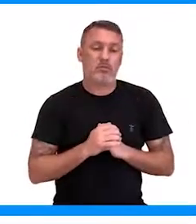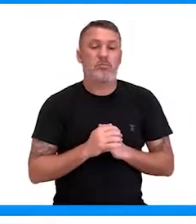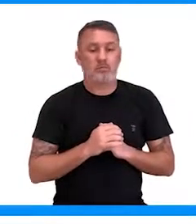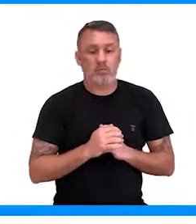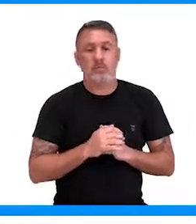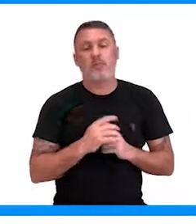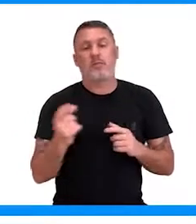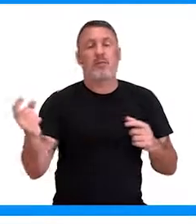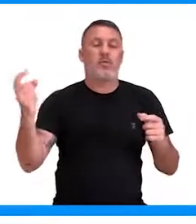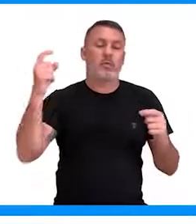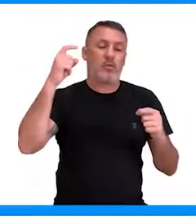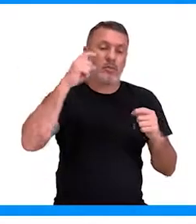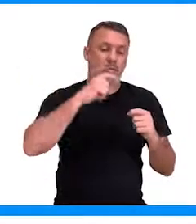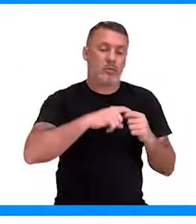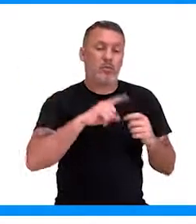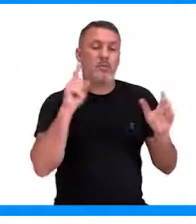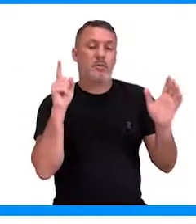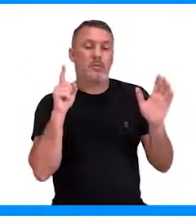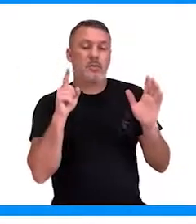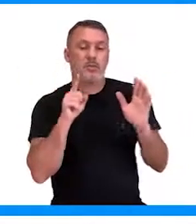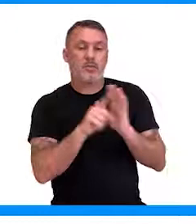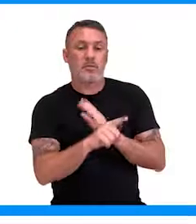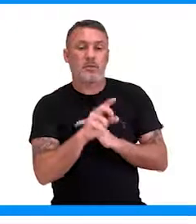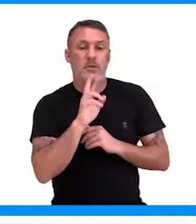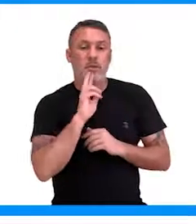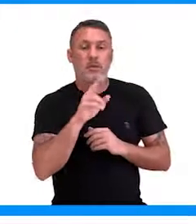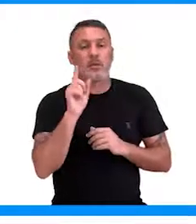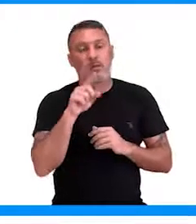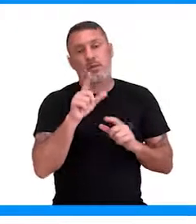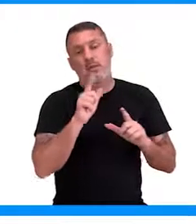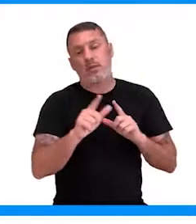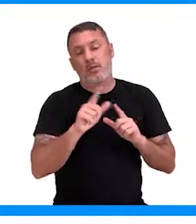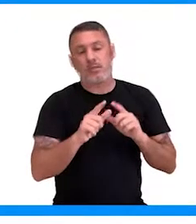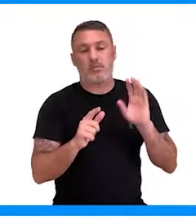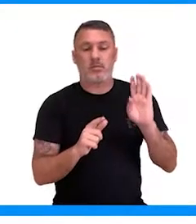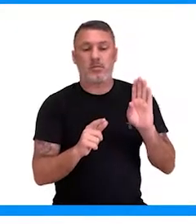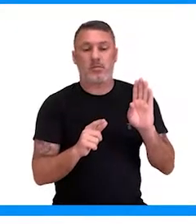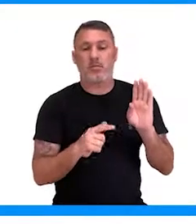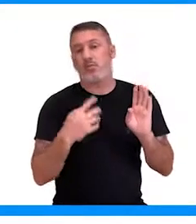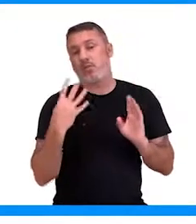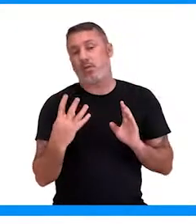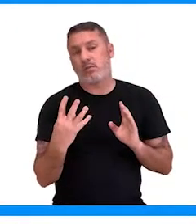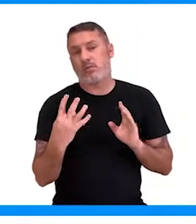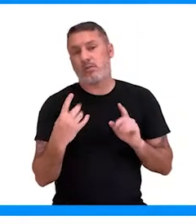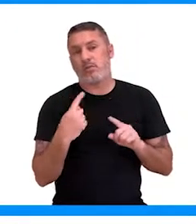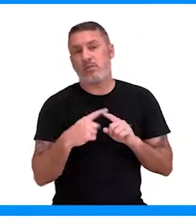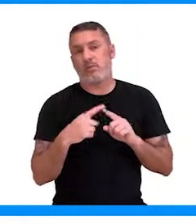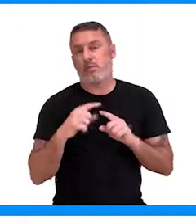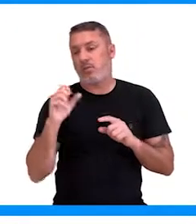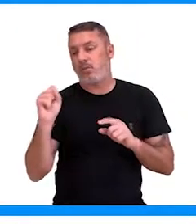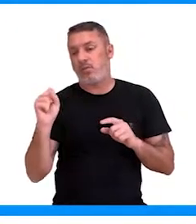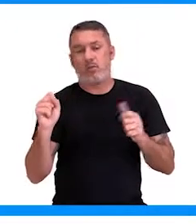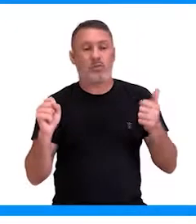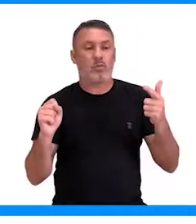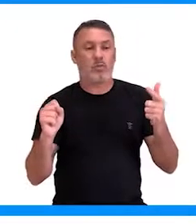segundos. Né? Então, a gente volta lá na nossa questão e vai marcar a letra